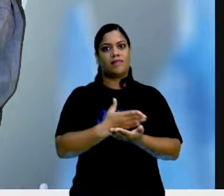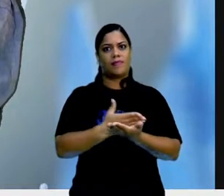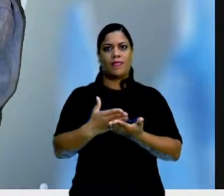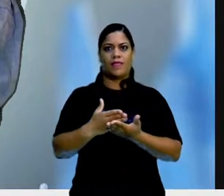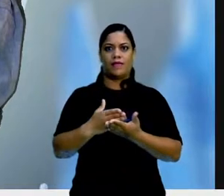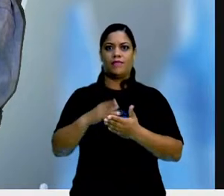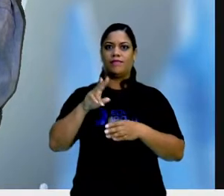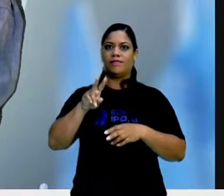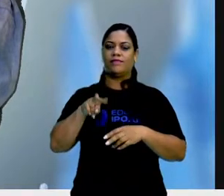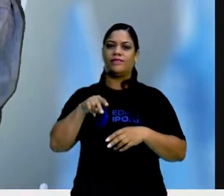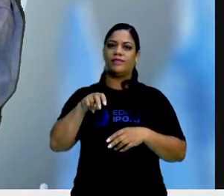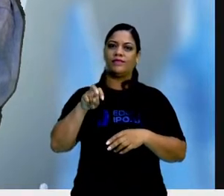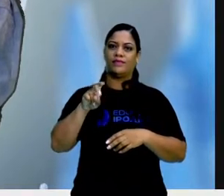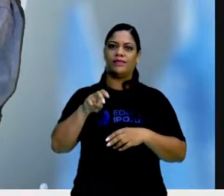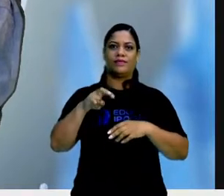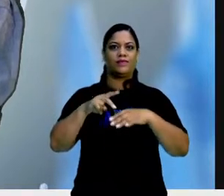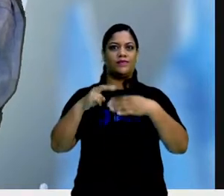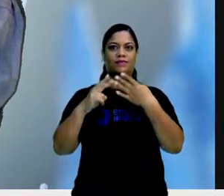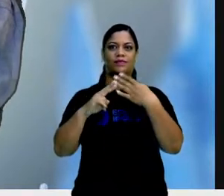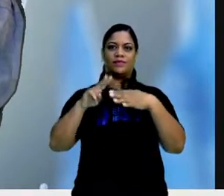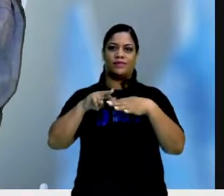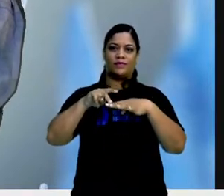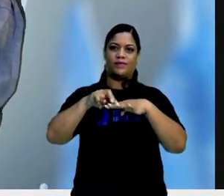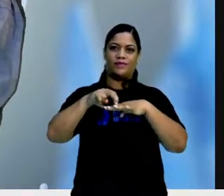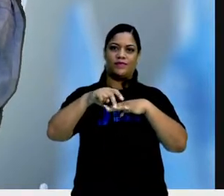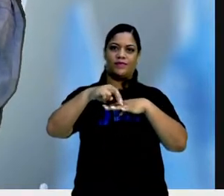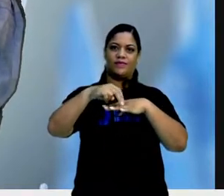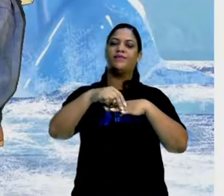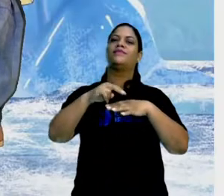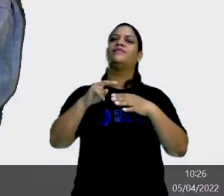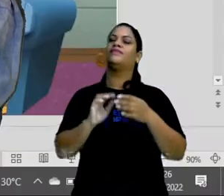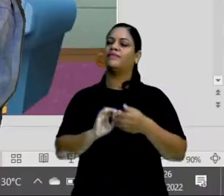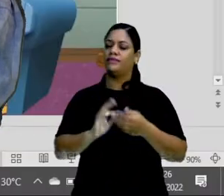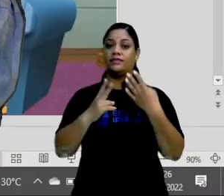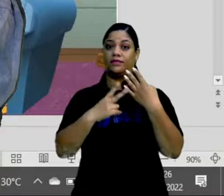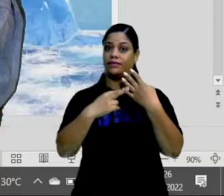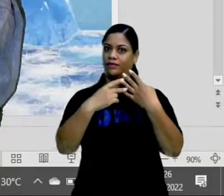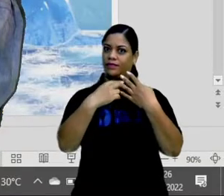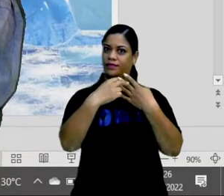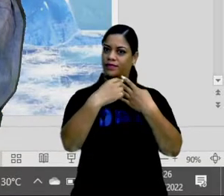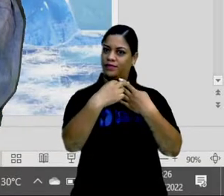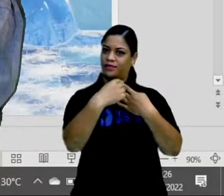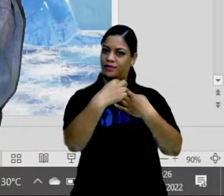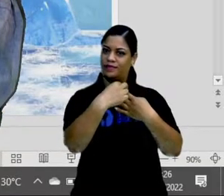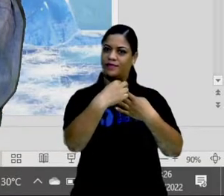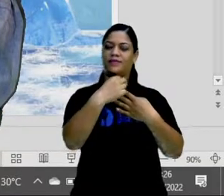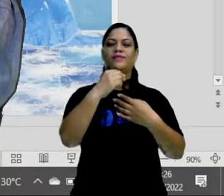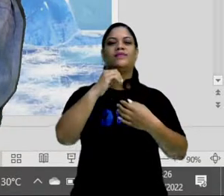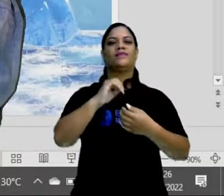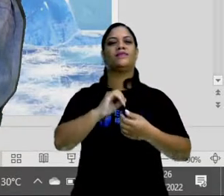subir as escadas. Tu tá vendo ela subindo, leitrinha? Tô vendo. Começou a subir as escadas. Então,